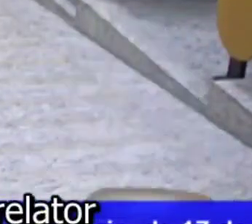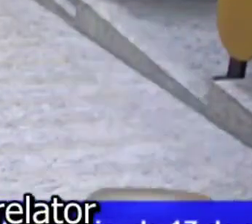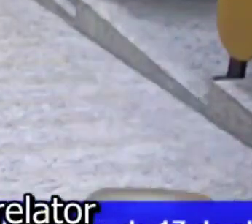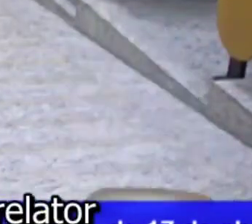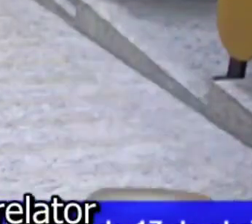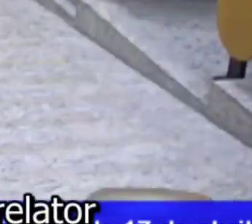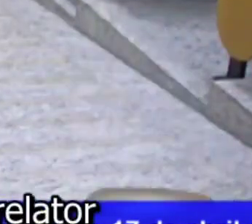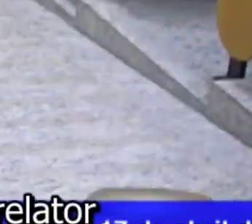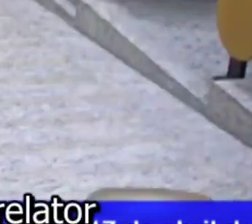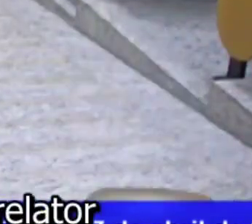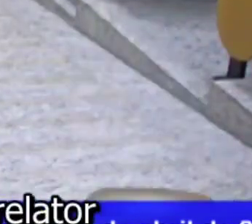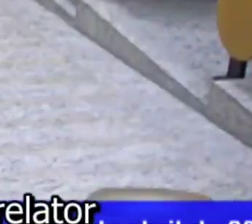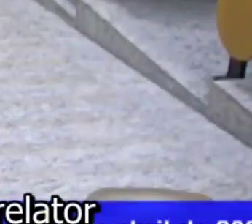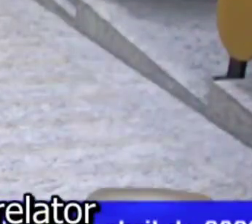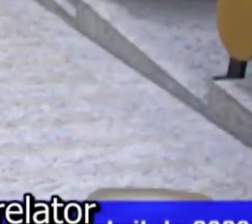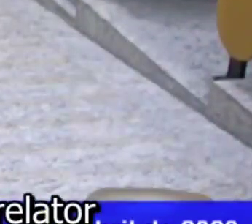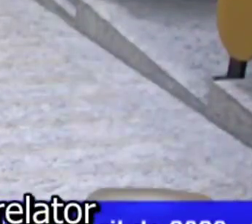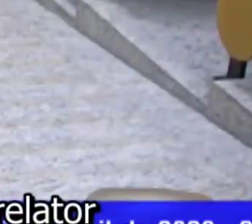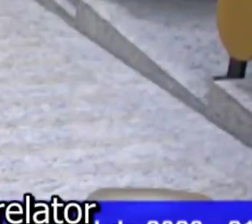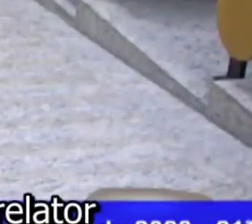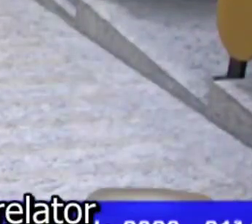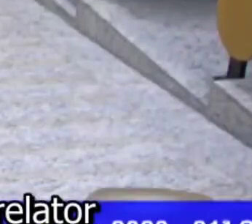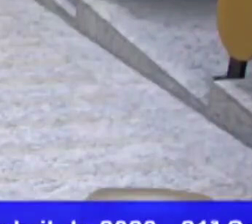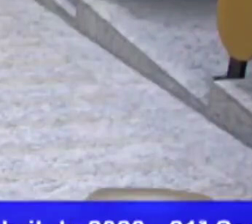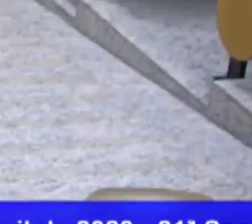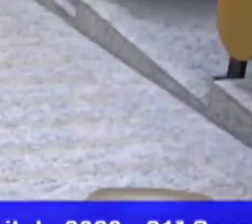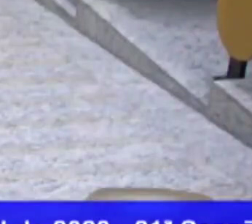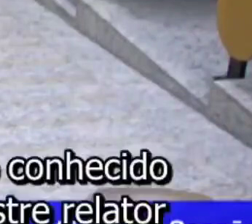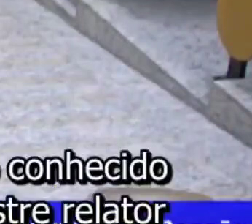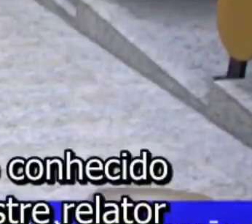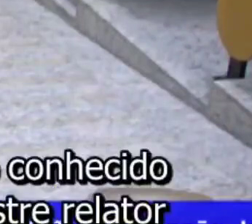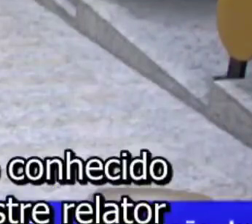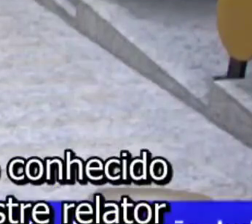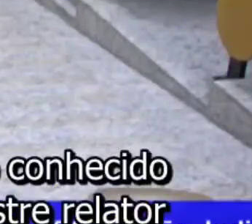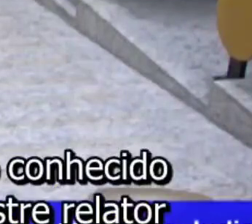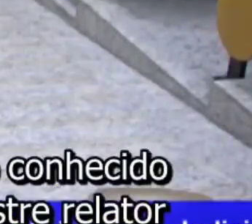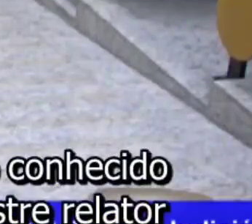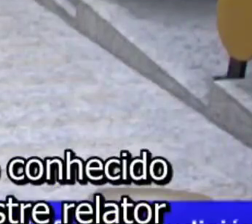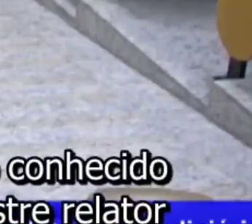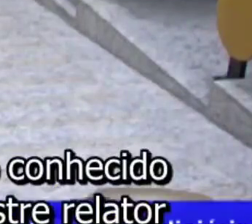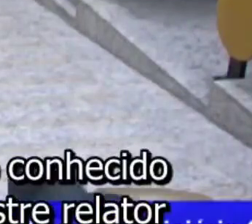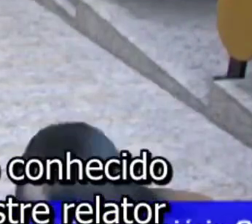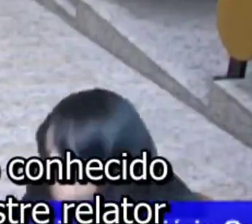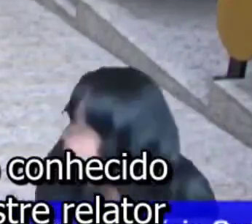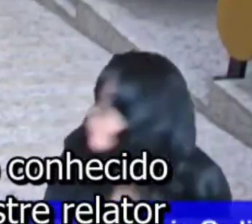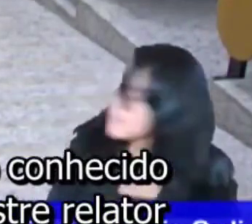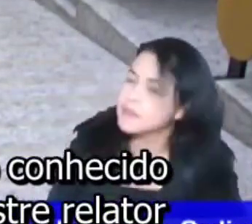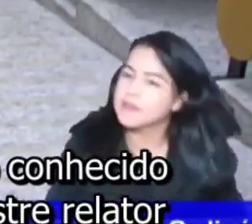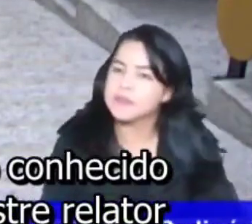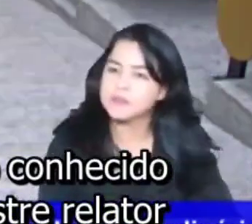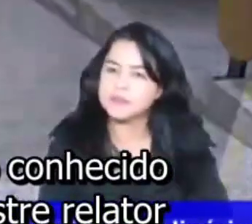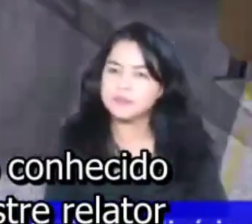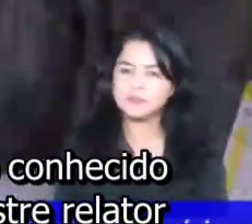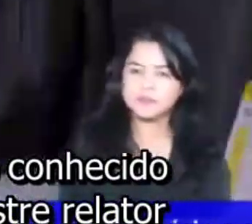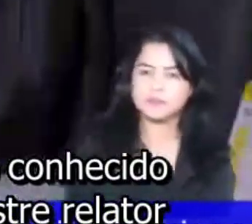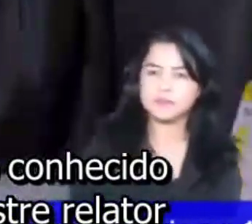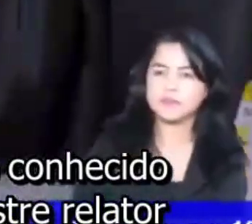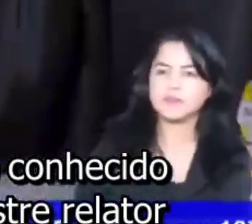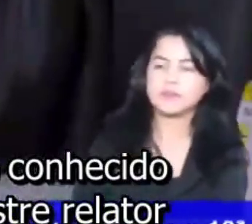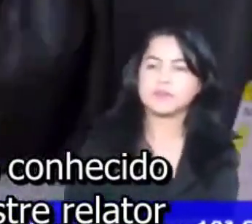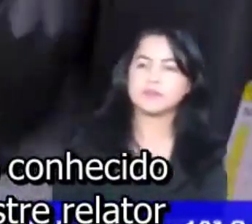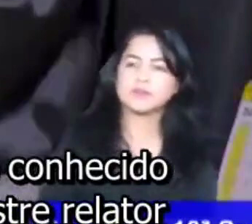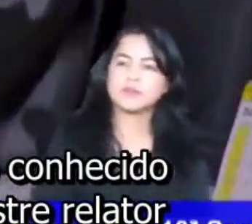acompanho. Juíza Paola. Acompanho o relator. Juiz Orlando. Acompanho, senhor presidente. Então, resultado conhecido. Foco